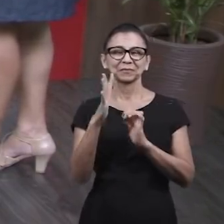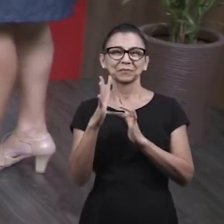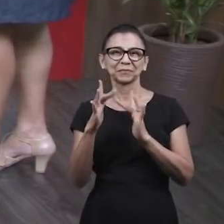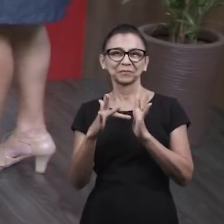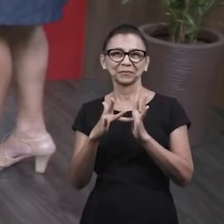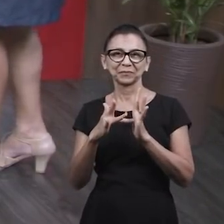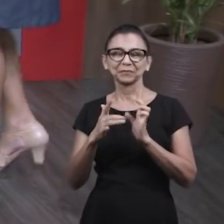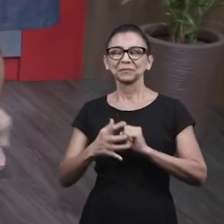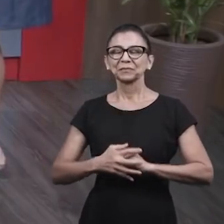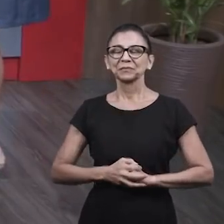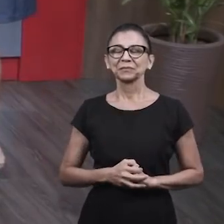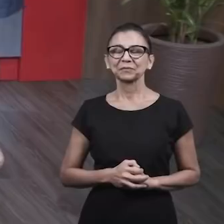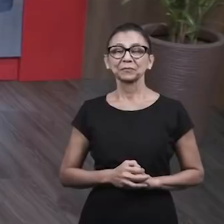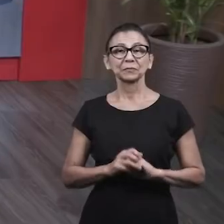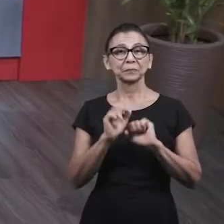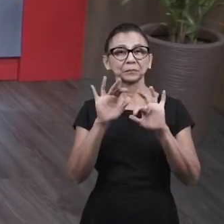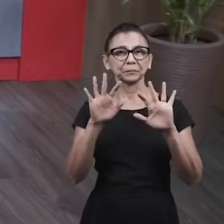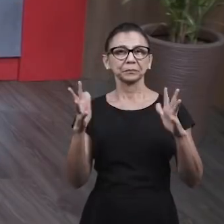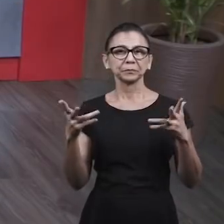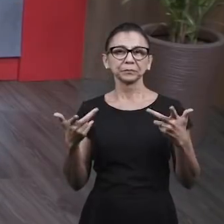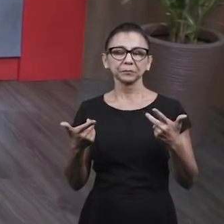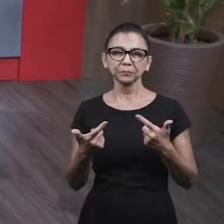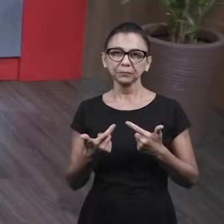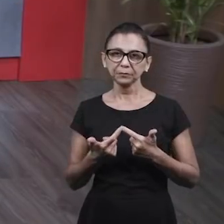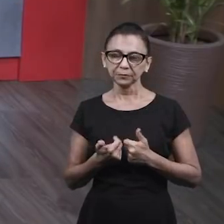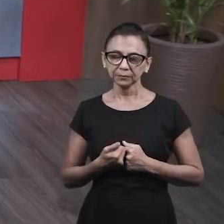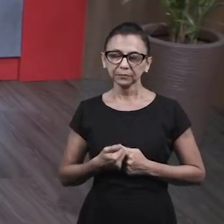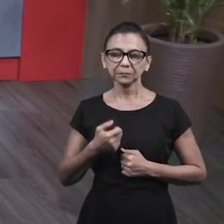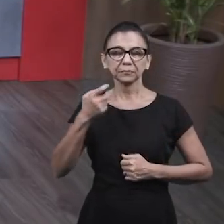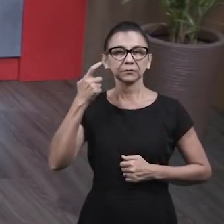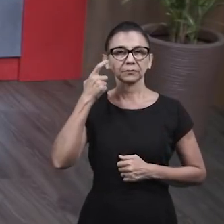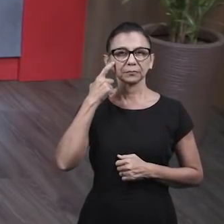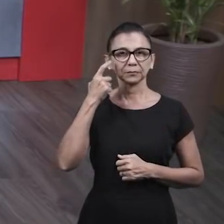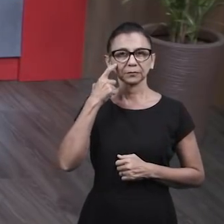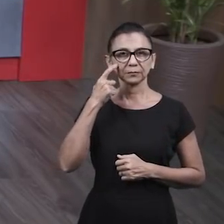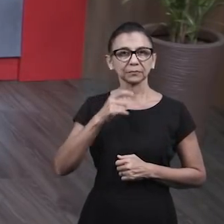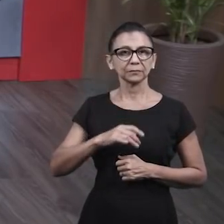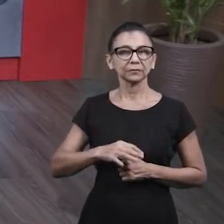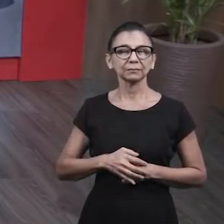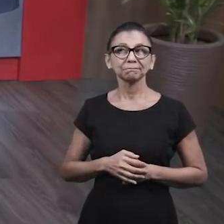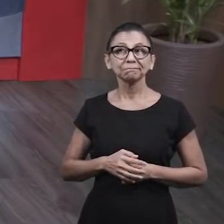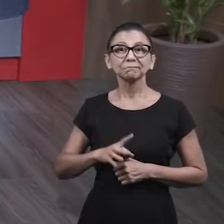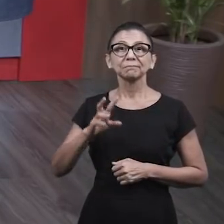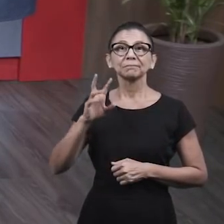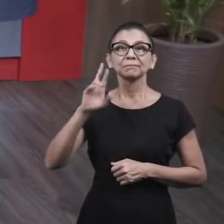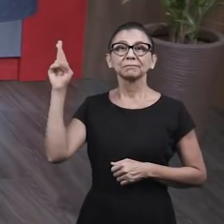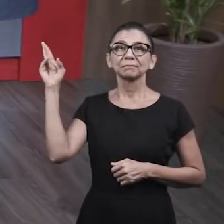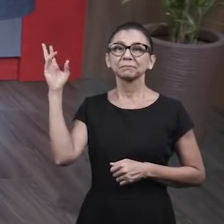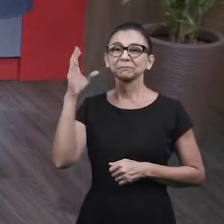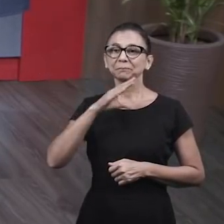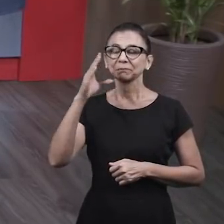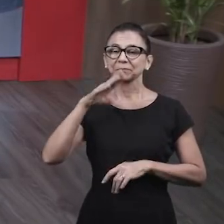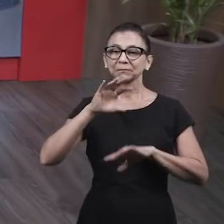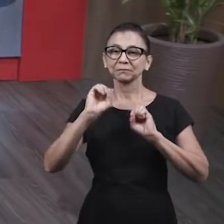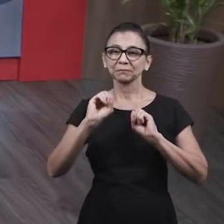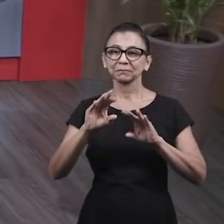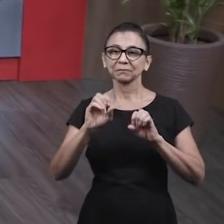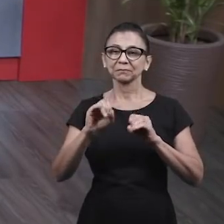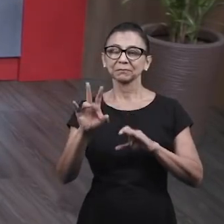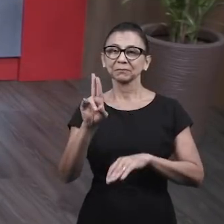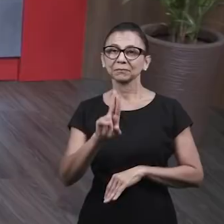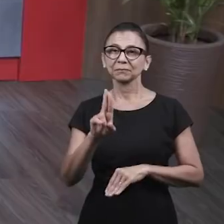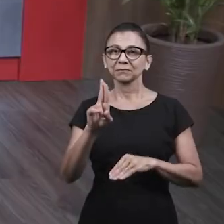meu batismo. E então eu comprei algumas flautas e deixei guardada algum tempo antes dos cultos voltarem.